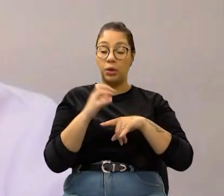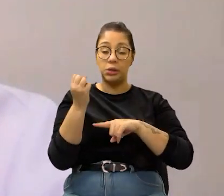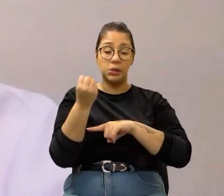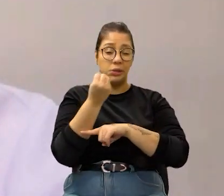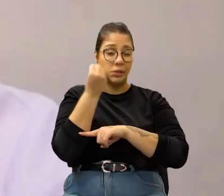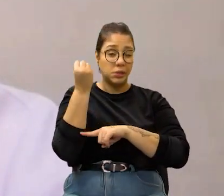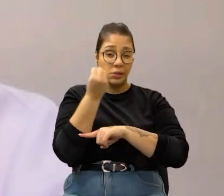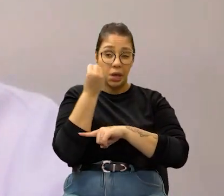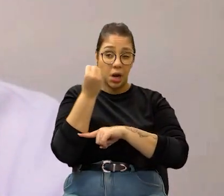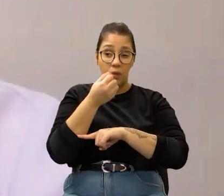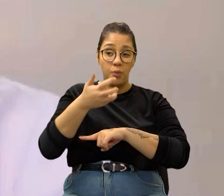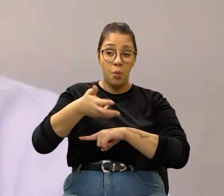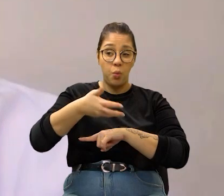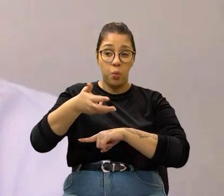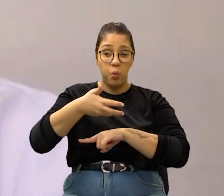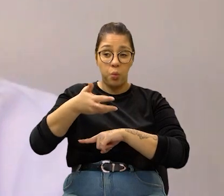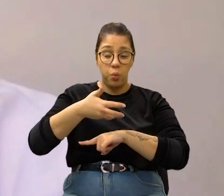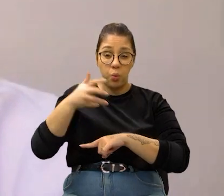extremamente agressiva,